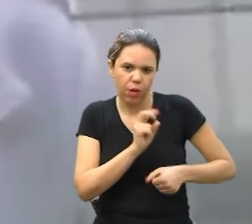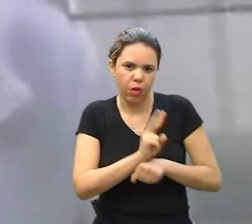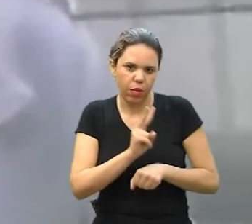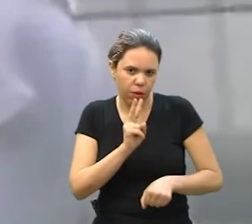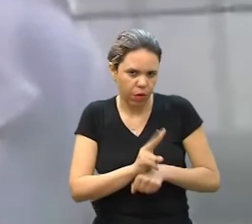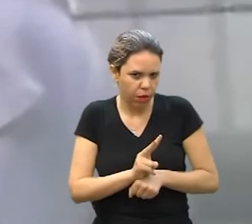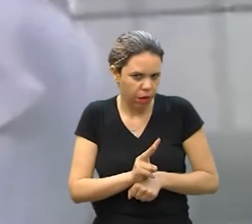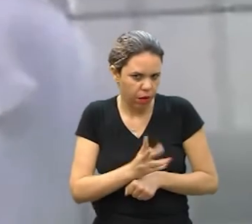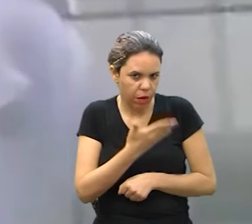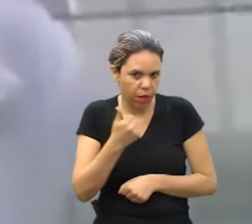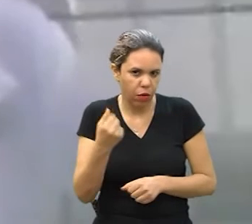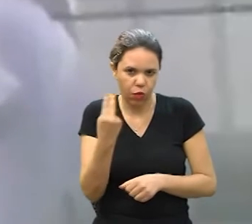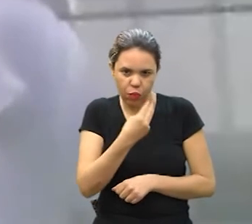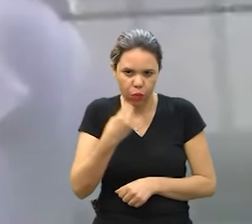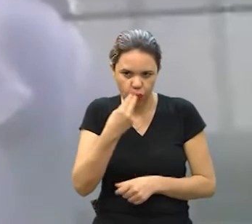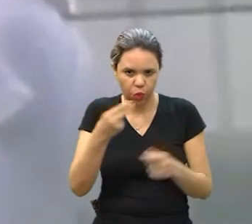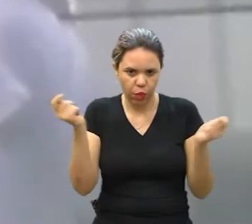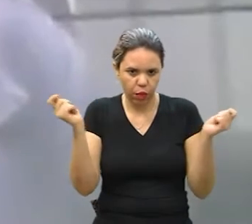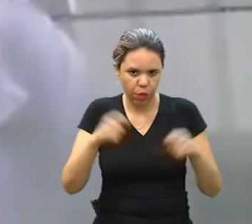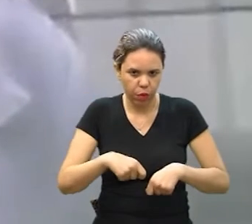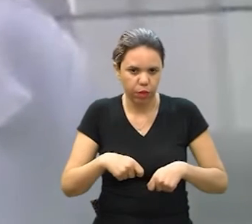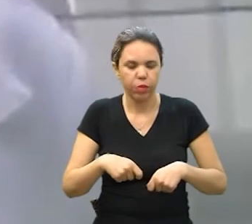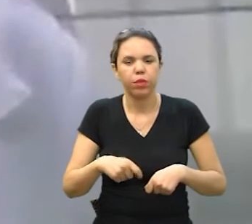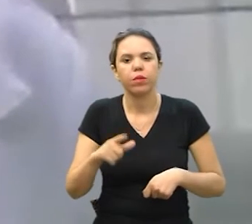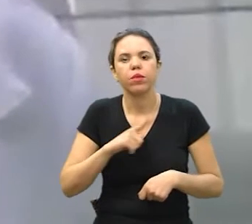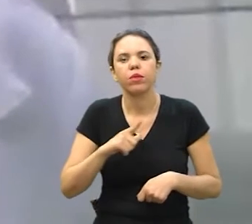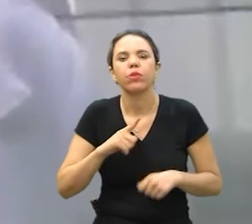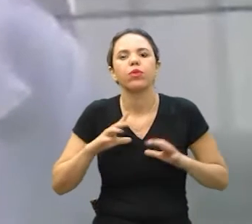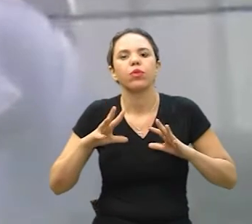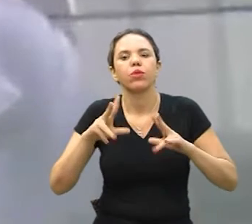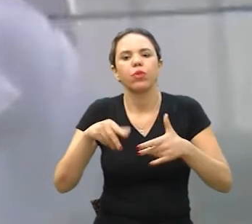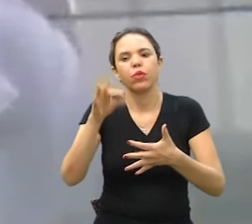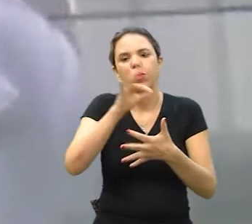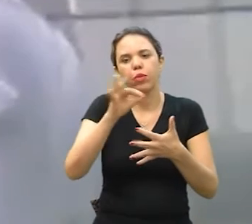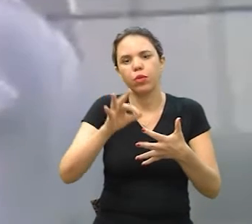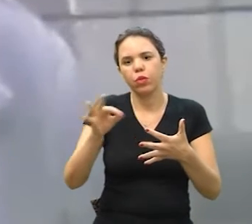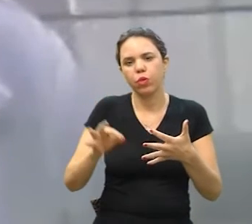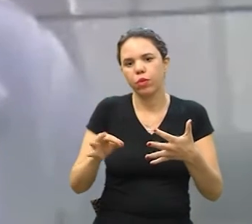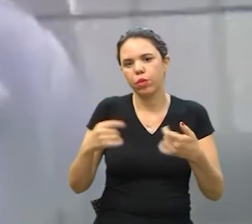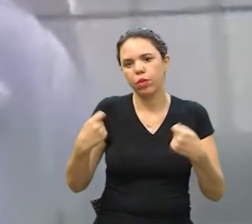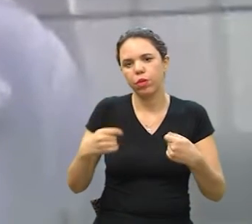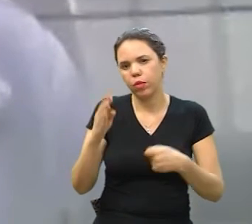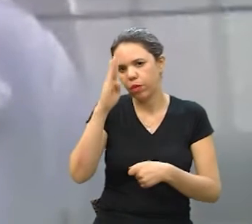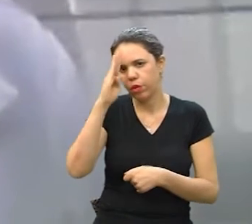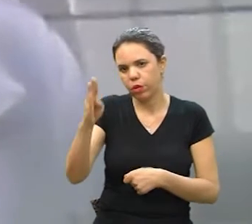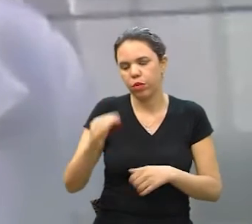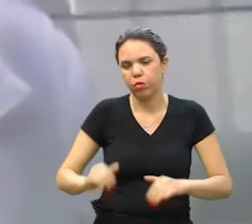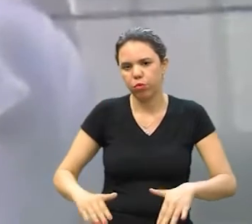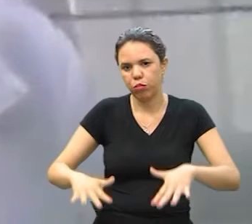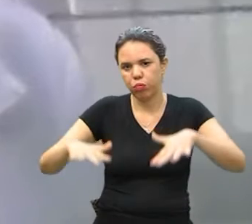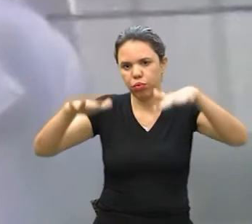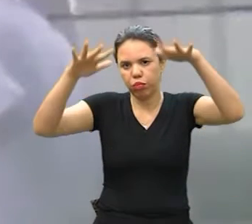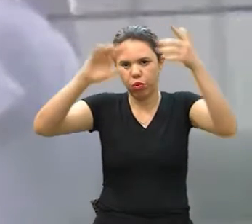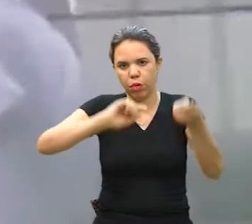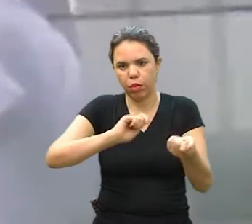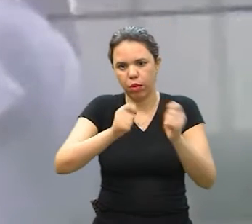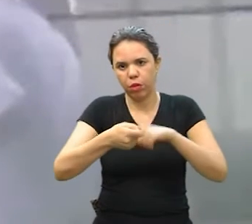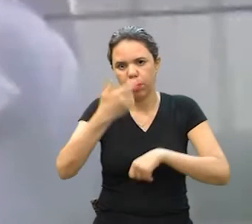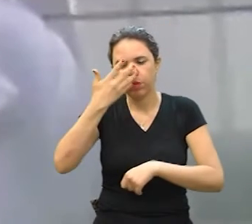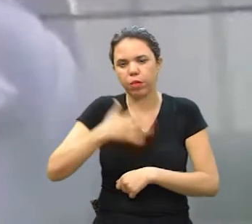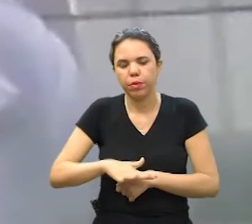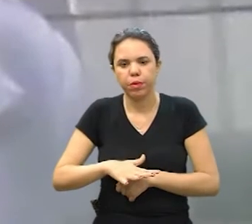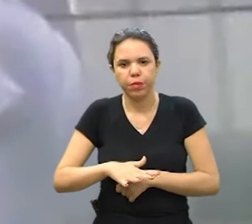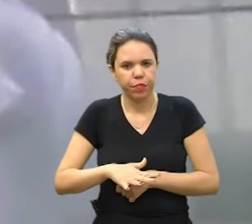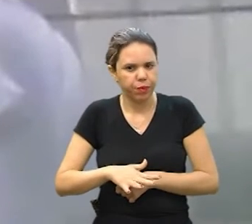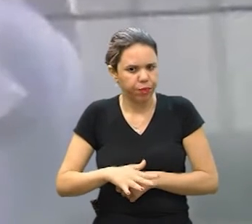materno protege, dá a melhor nutrição possível, ele tem todos os componentes necessários ao crescimento adequado